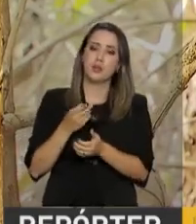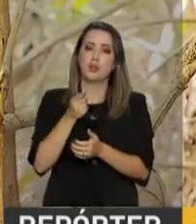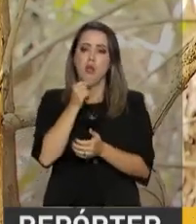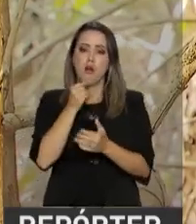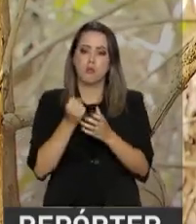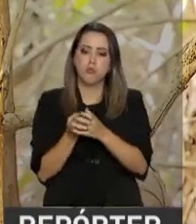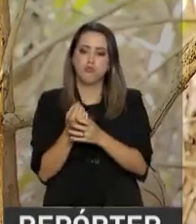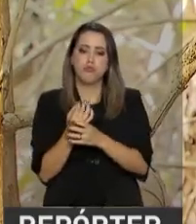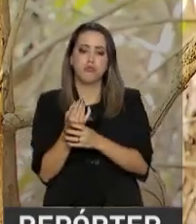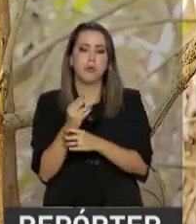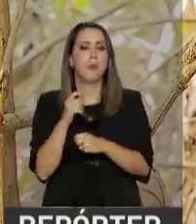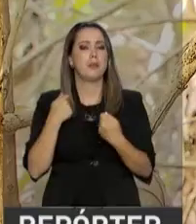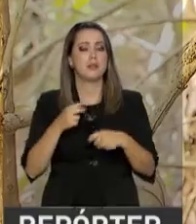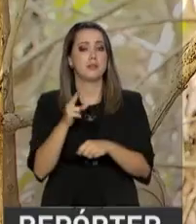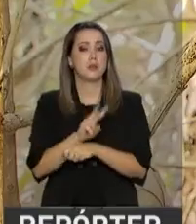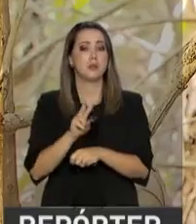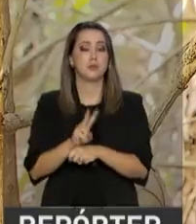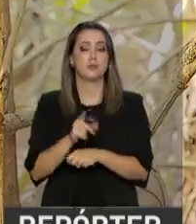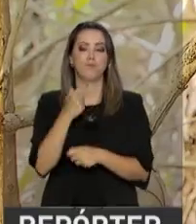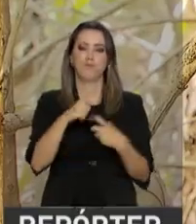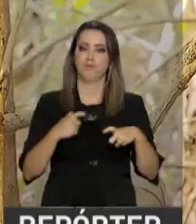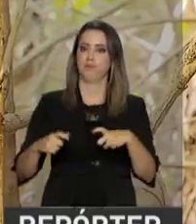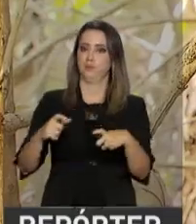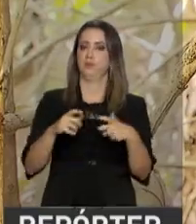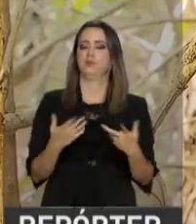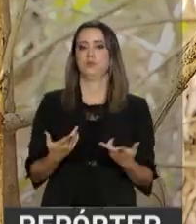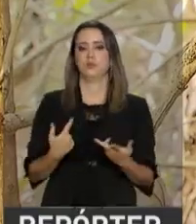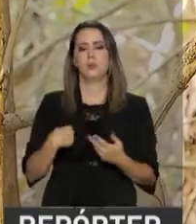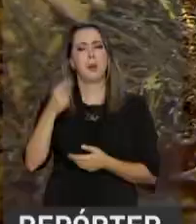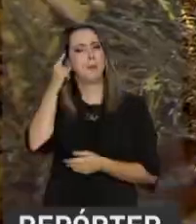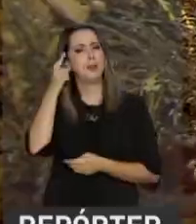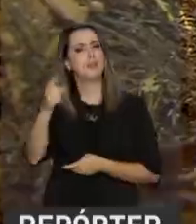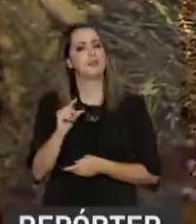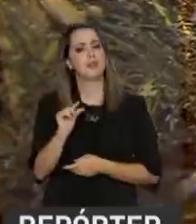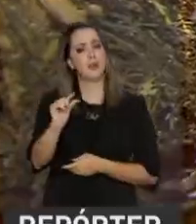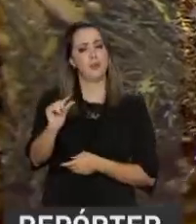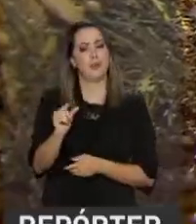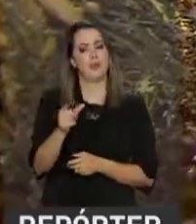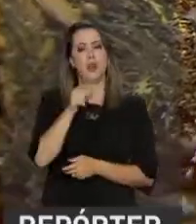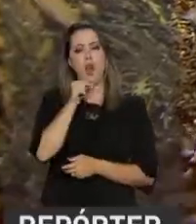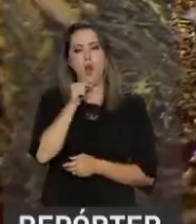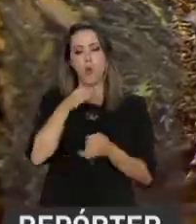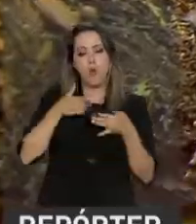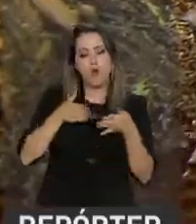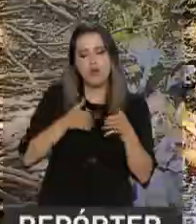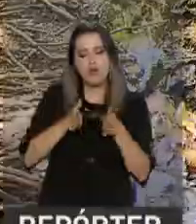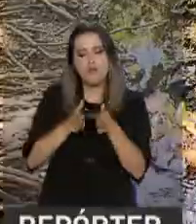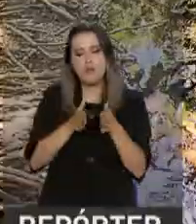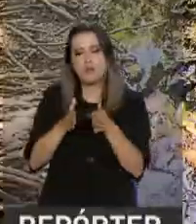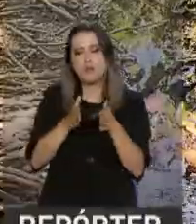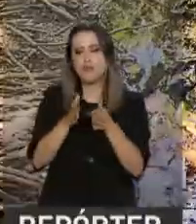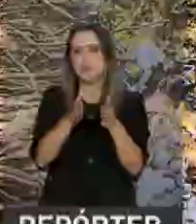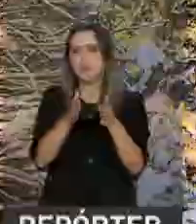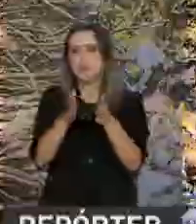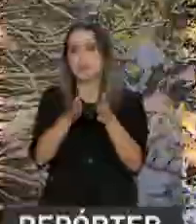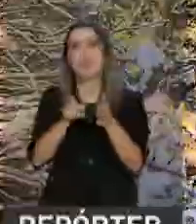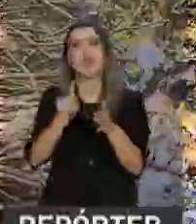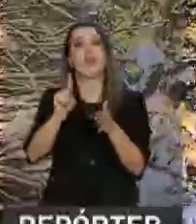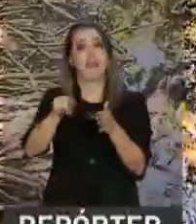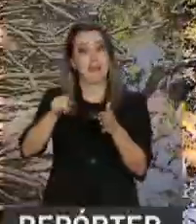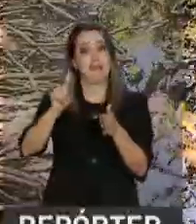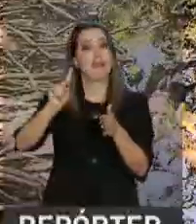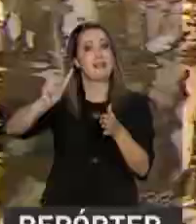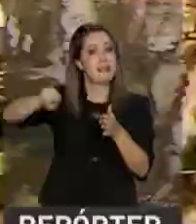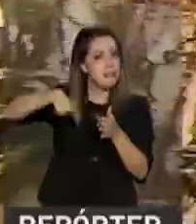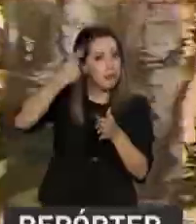faça uma proteção dessa nascente pensa em que um pequeno córrego uma pequena gota d'água vai ser